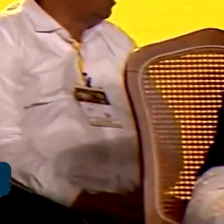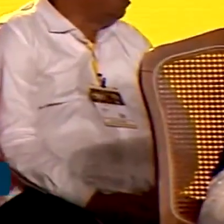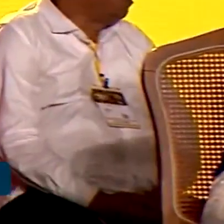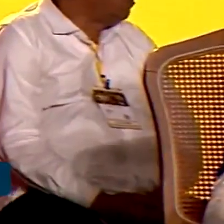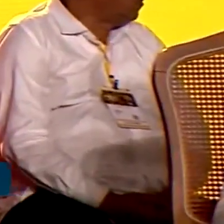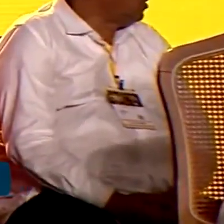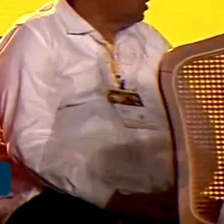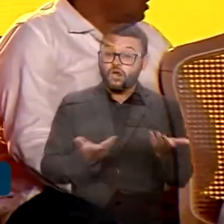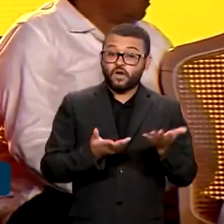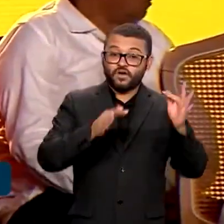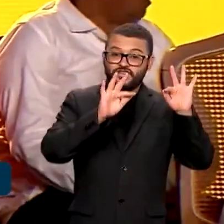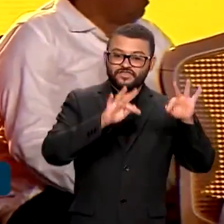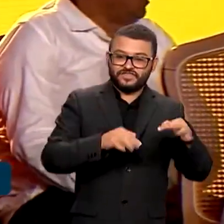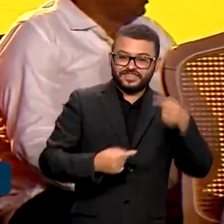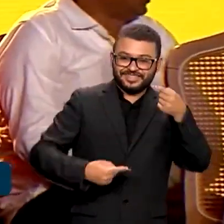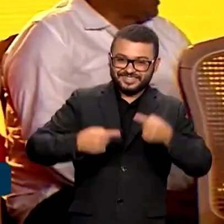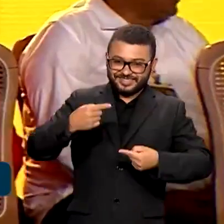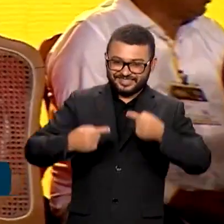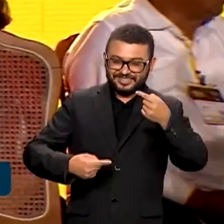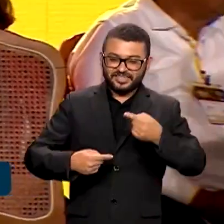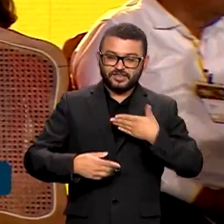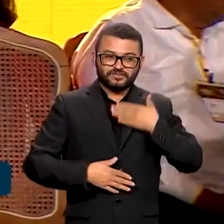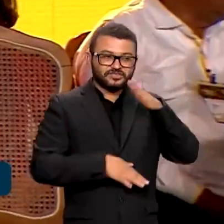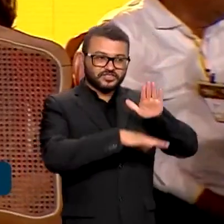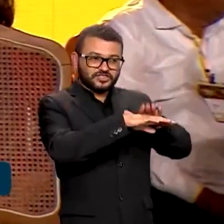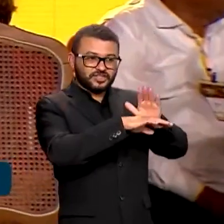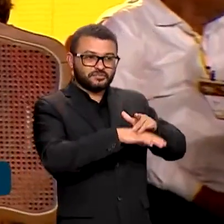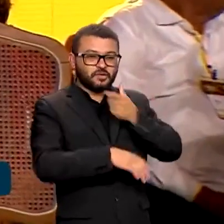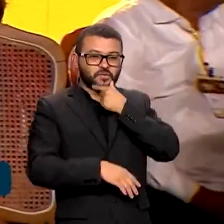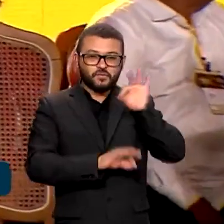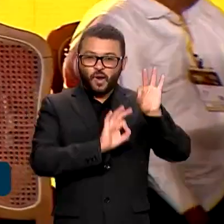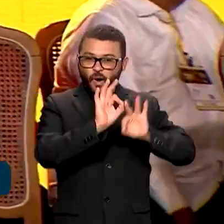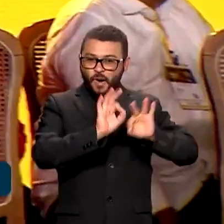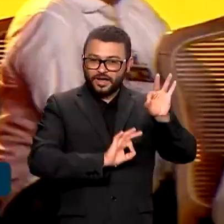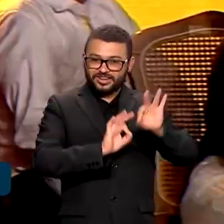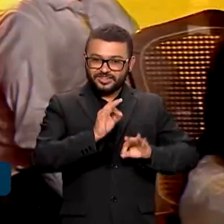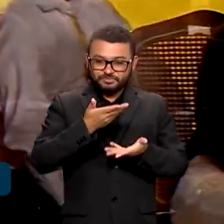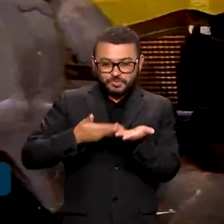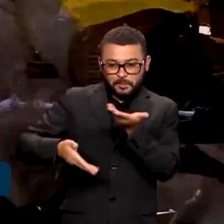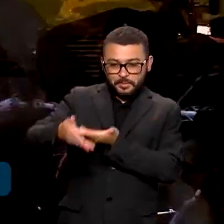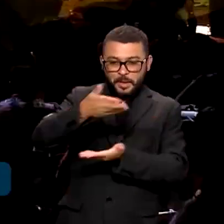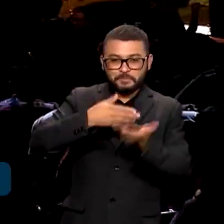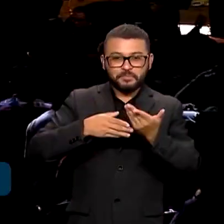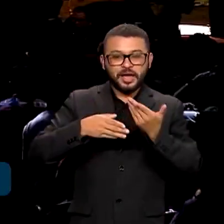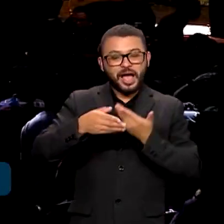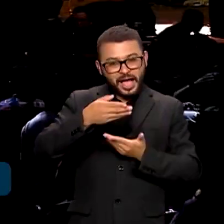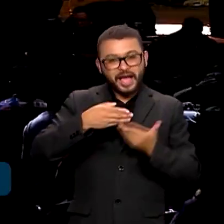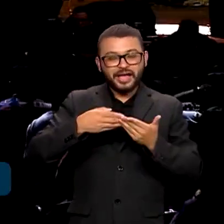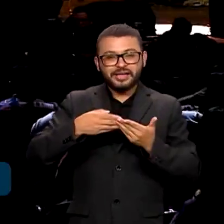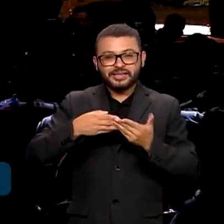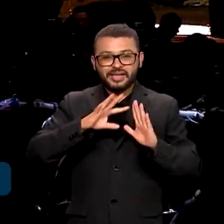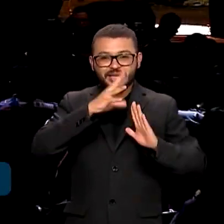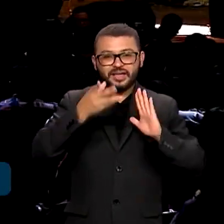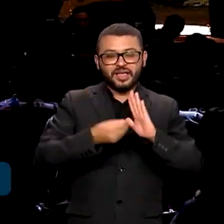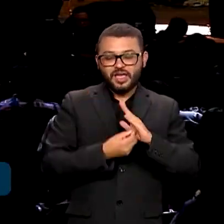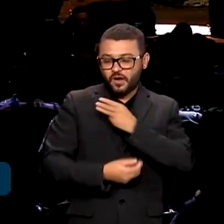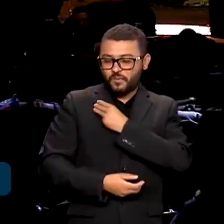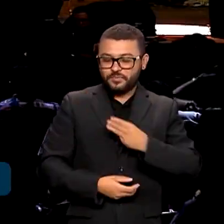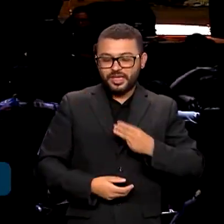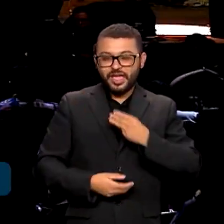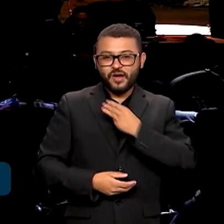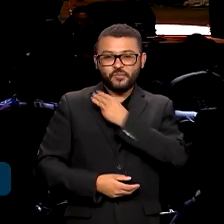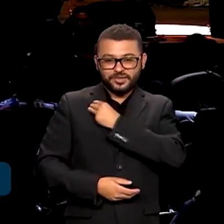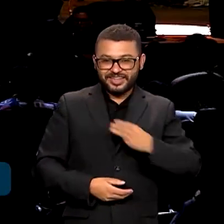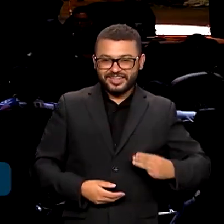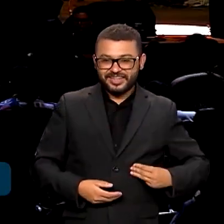E para encerrar os discursos, eu convido agora o organizador dos Diálogos Amazônicos, o ministro-chefe da